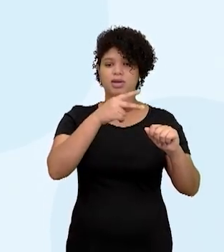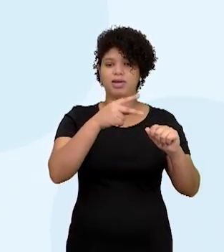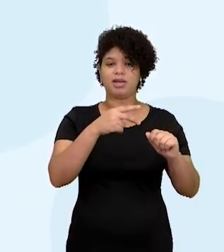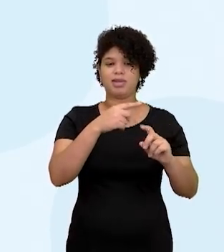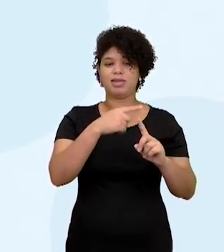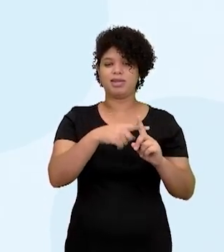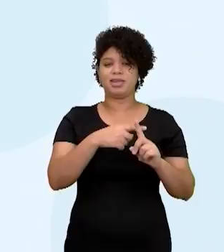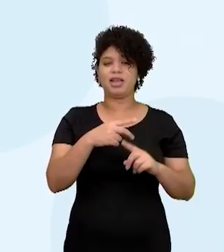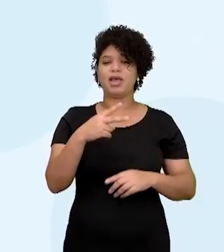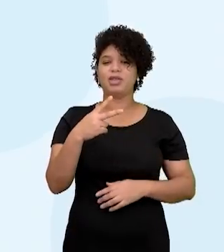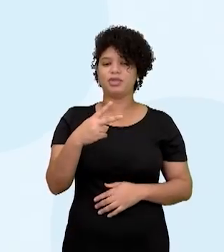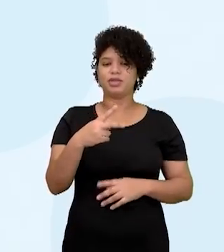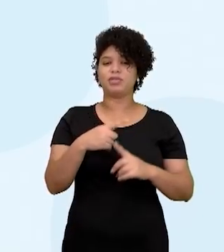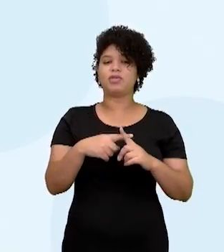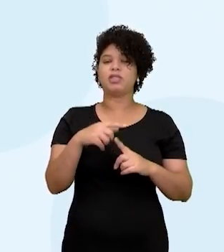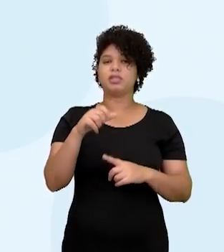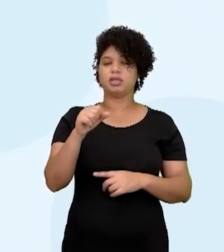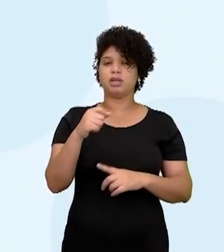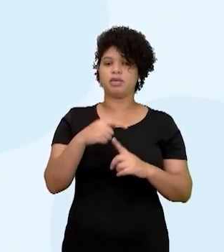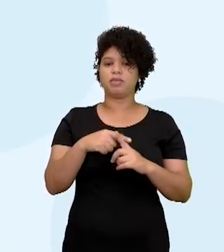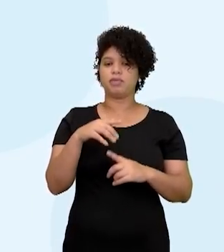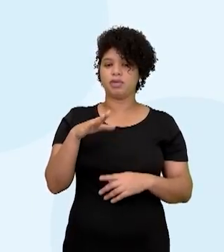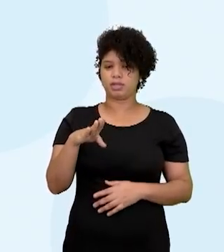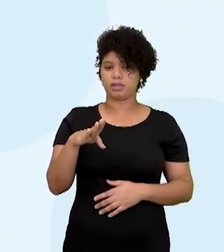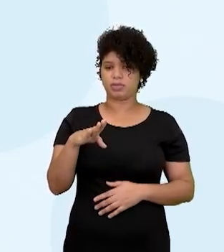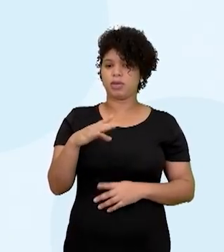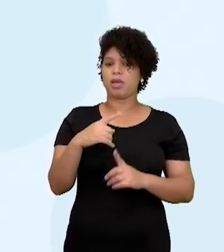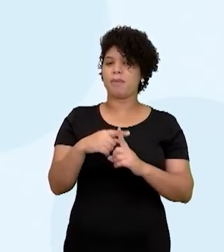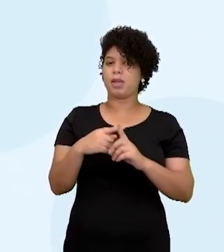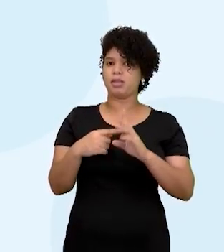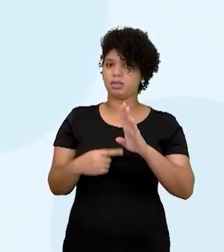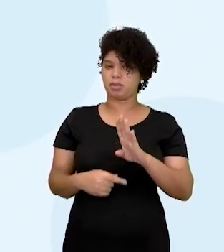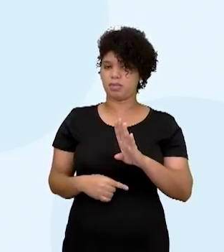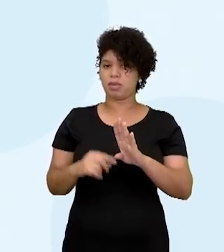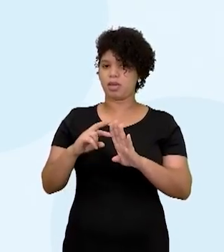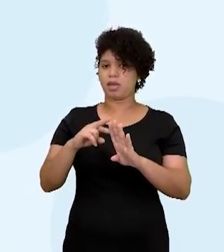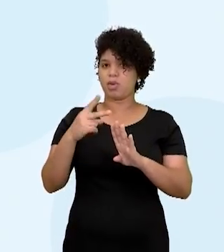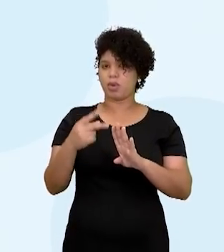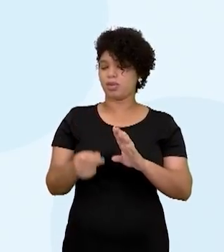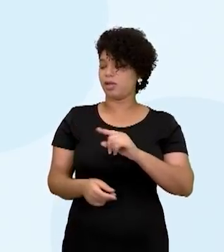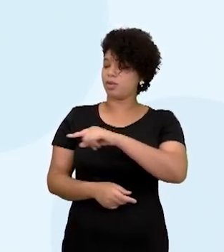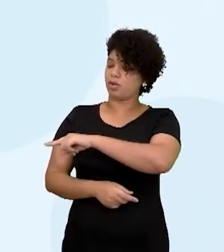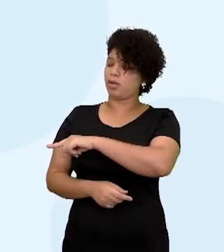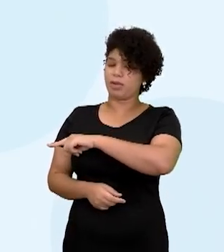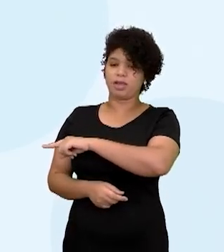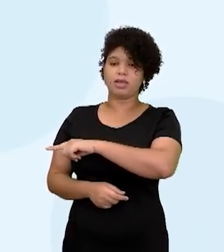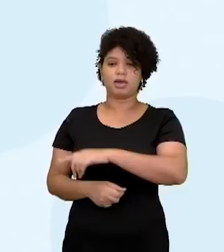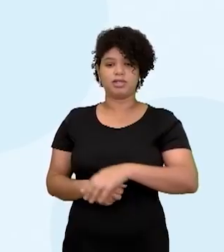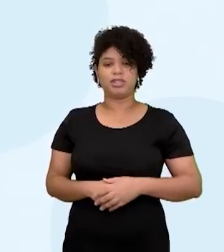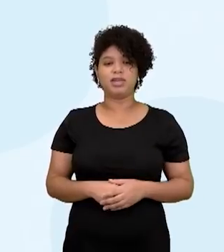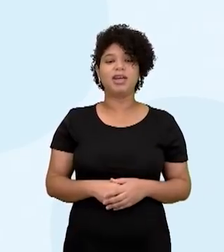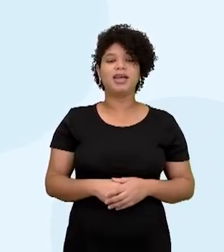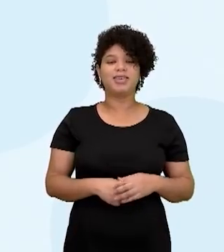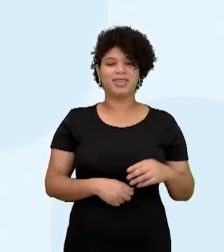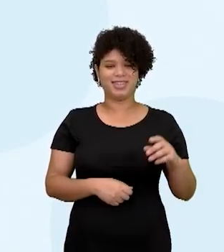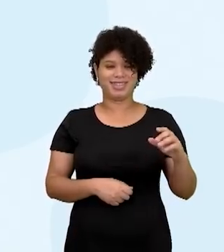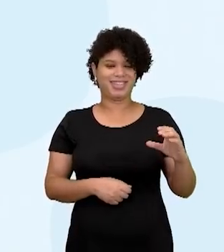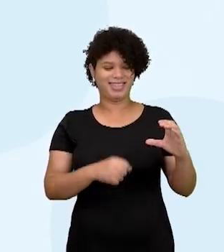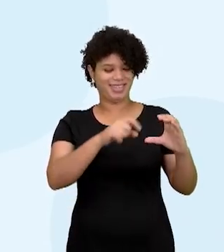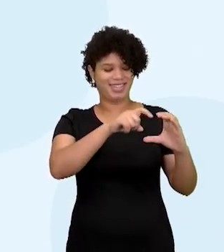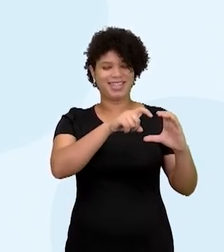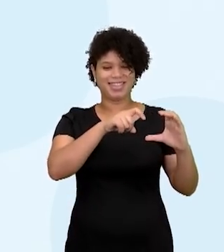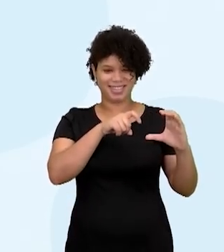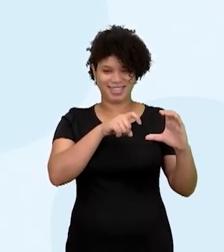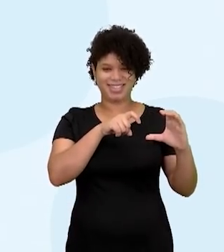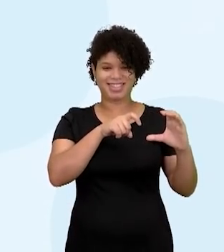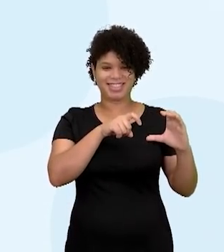meio a gente tem 2 vezes um vezes o outro? Tá. Quando eu vejo esse x ao quadrado, eu já sei que lá no final o meu primeiro termo é